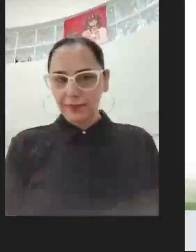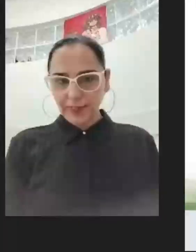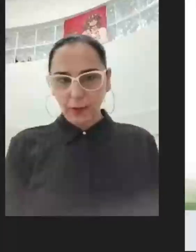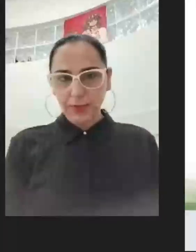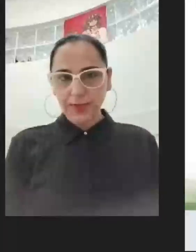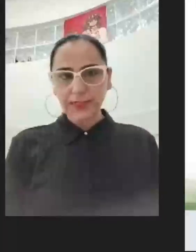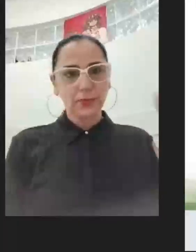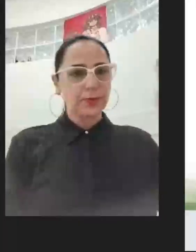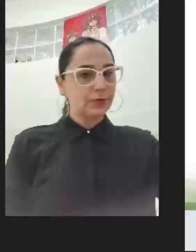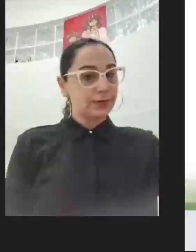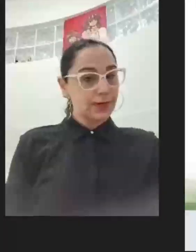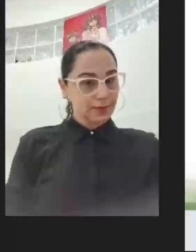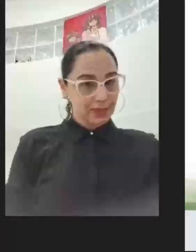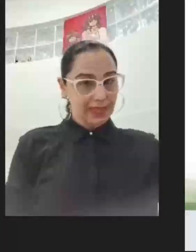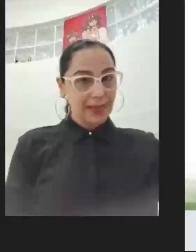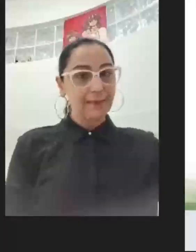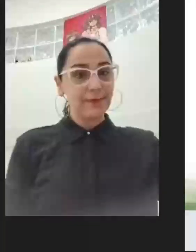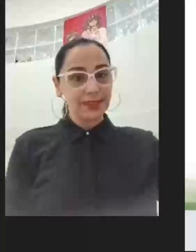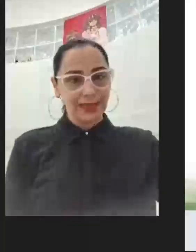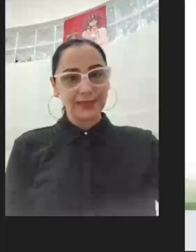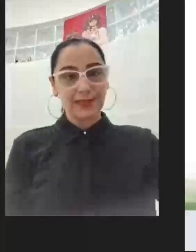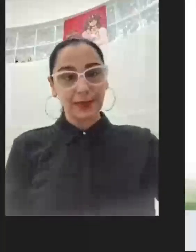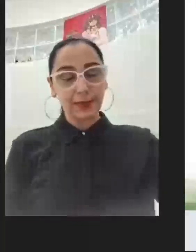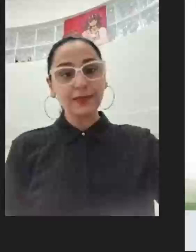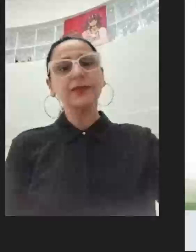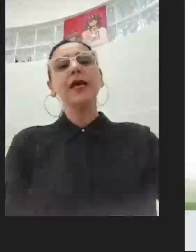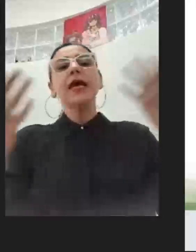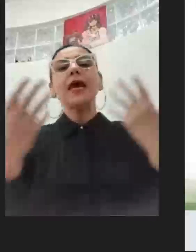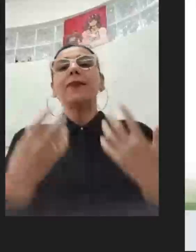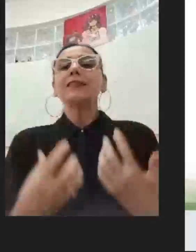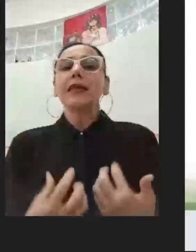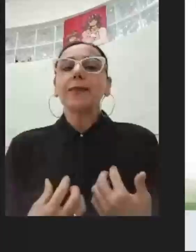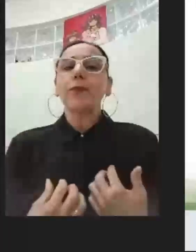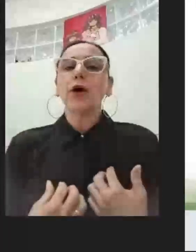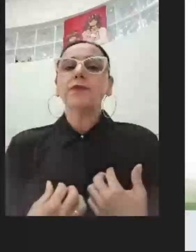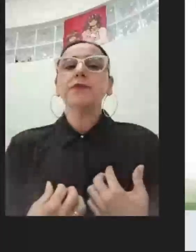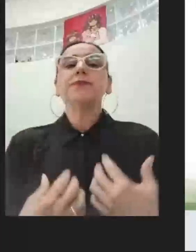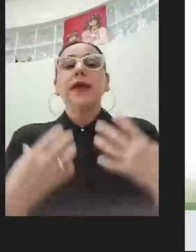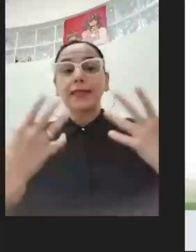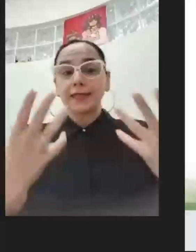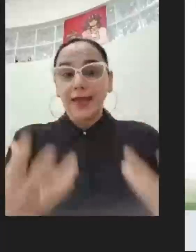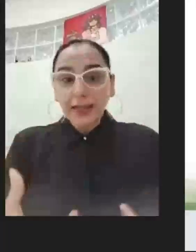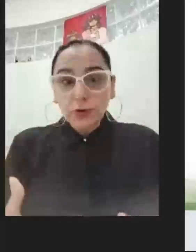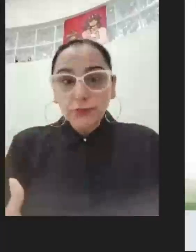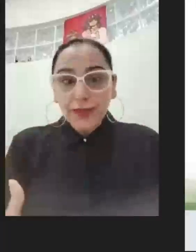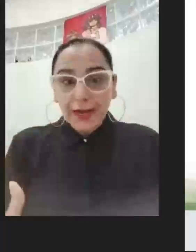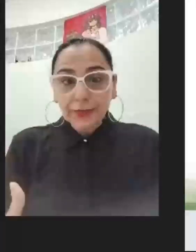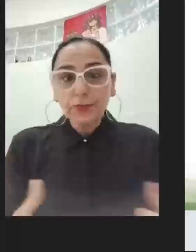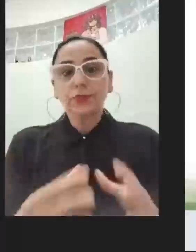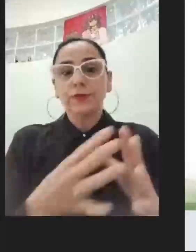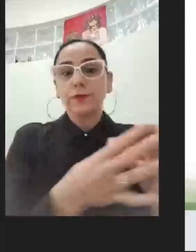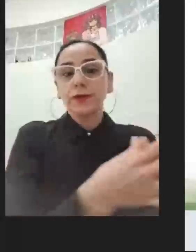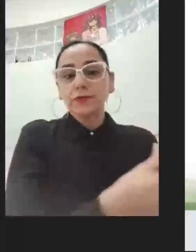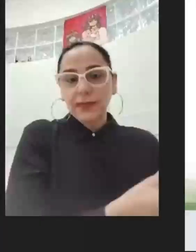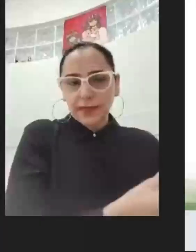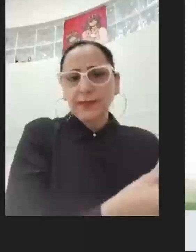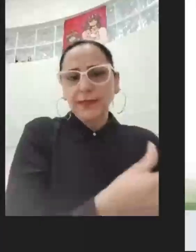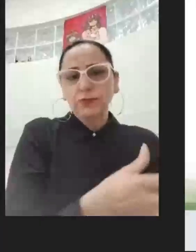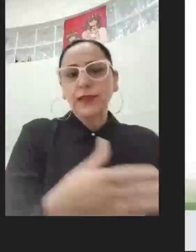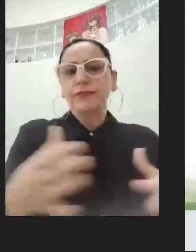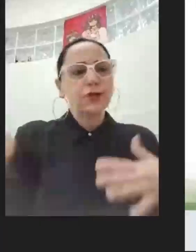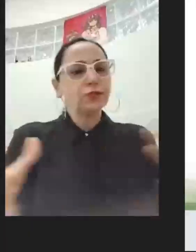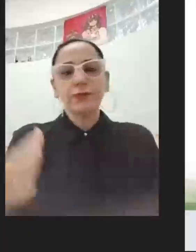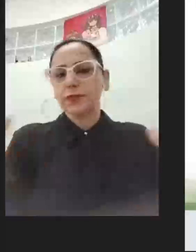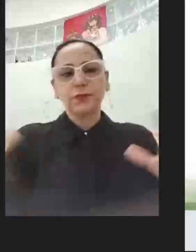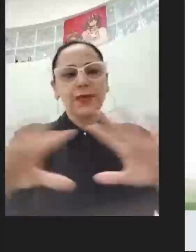ela não deve dar o bebezinho para outra mãe amamentar diretamente, mas ela pode entrar em contato com o seu banco